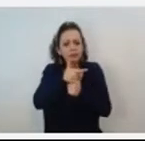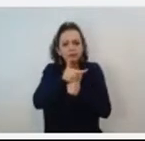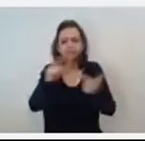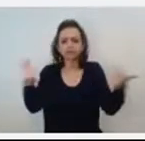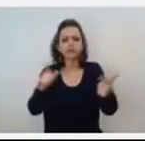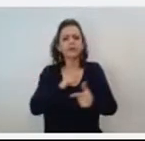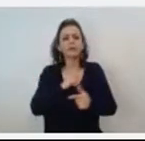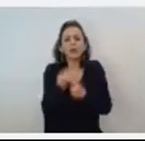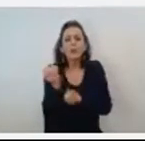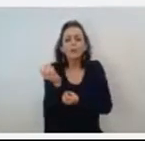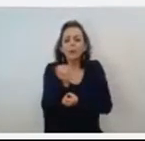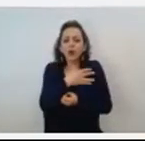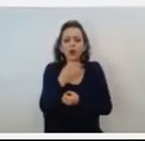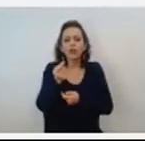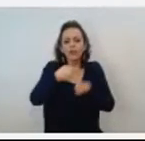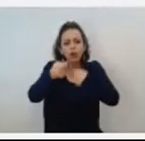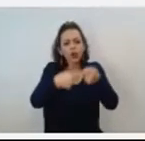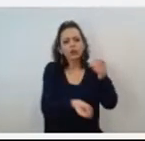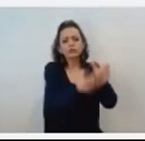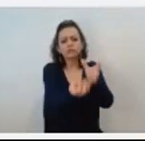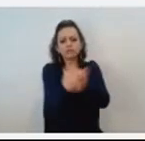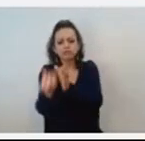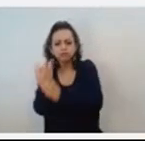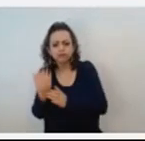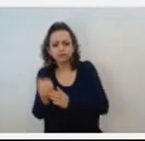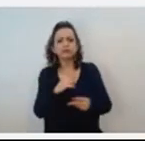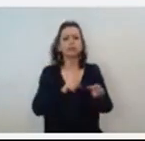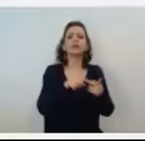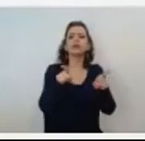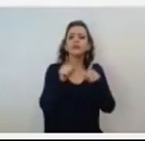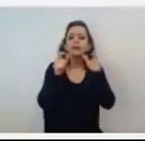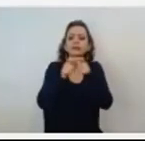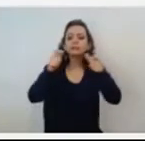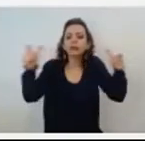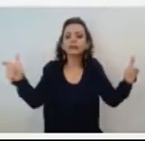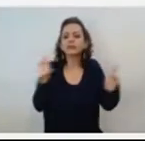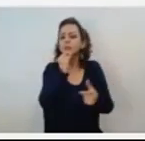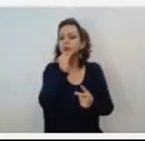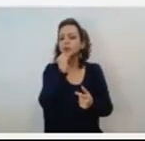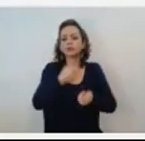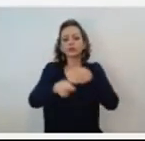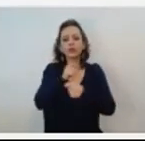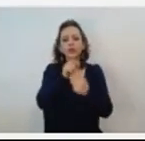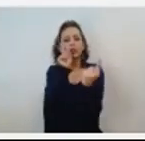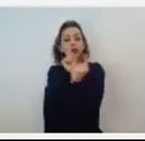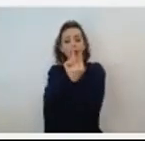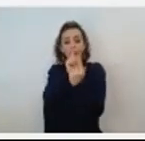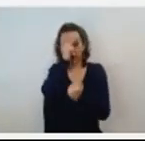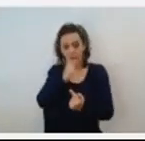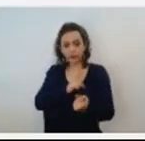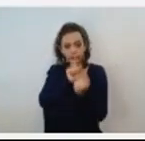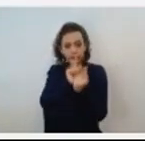em diversos formatos de negócio né como as lojas de auto atendimento de atacado de conveniência aí do próprio varejo em si